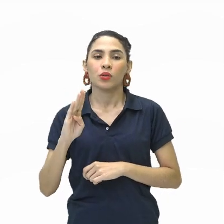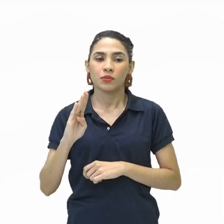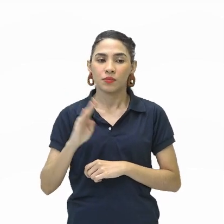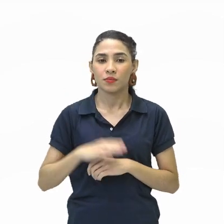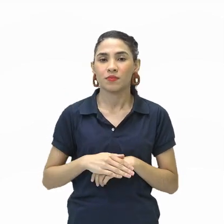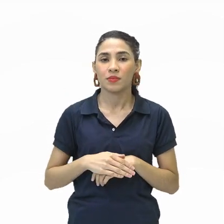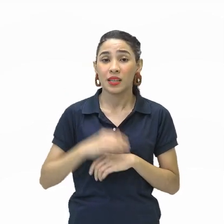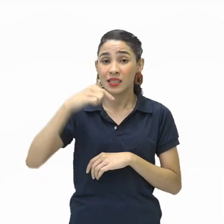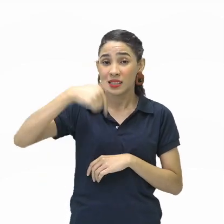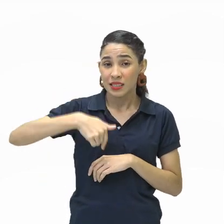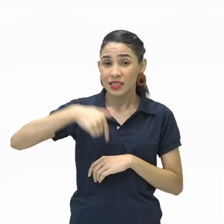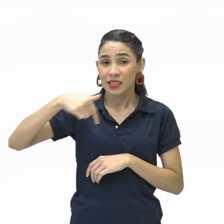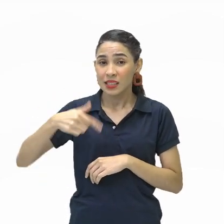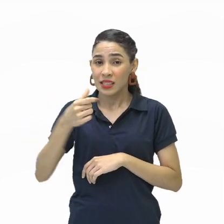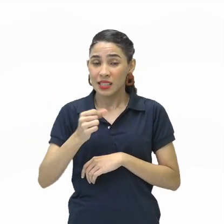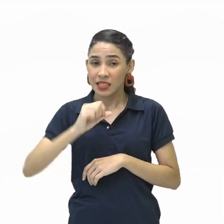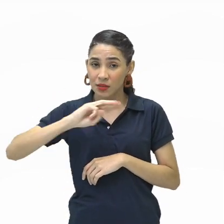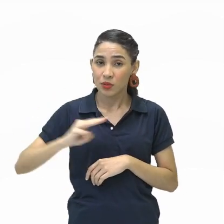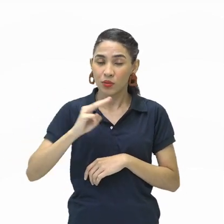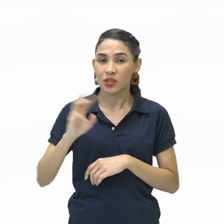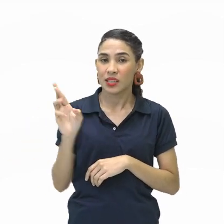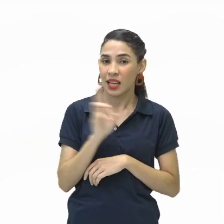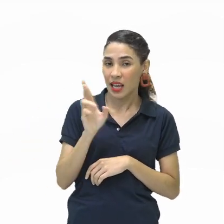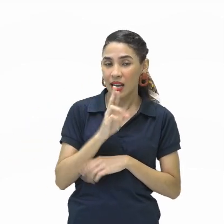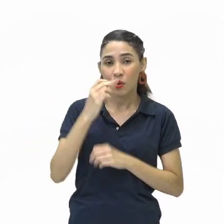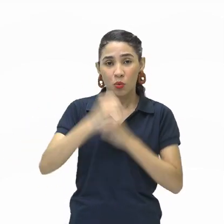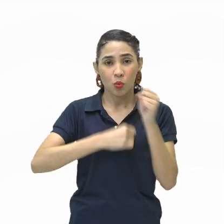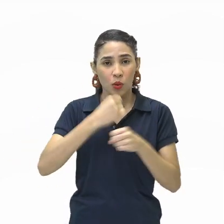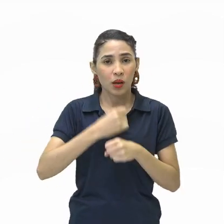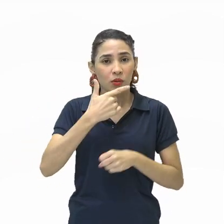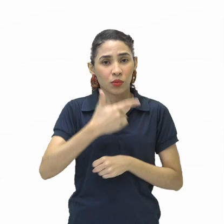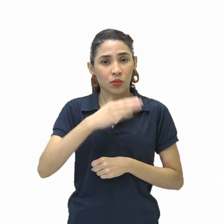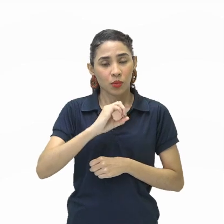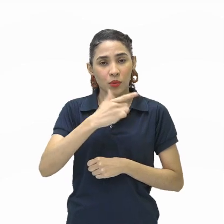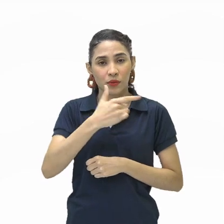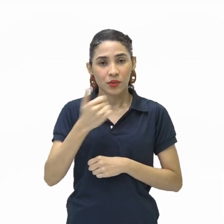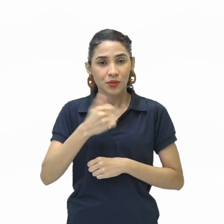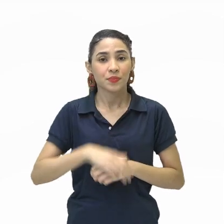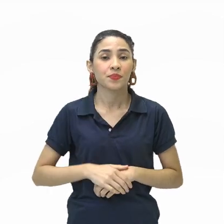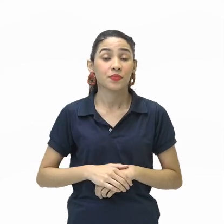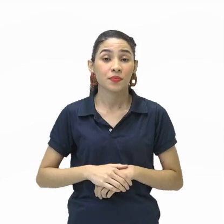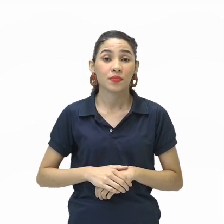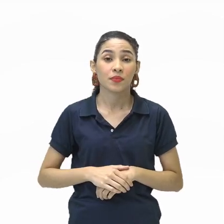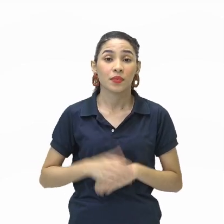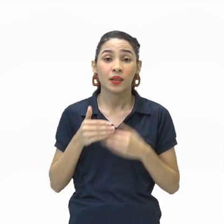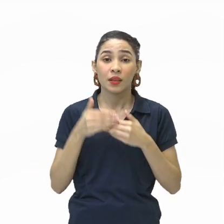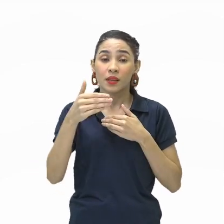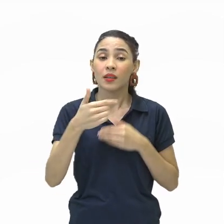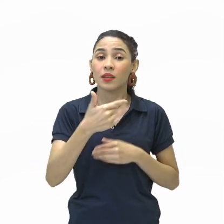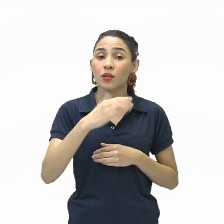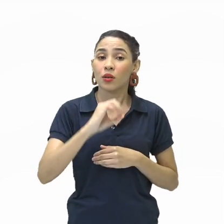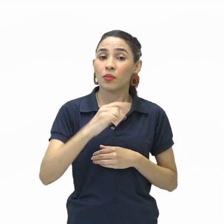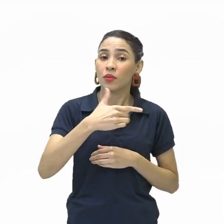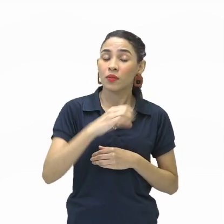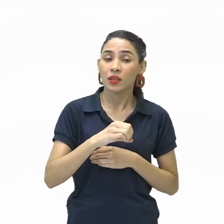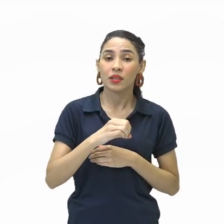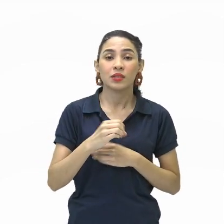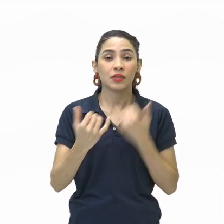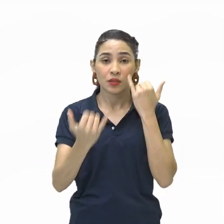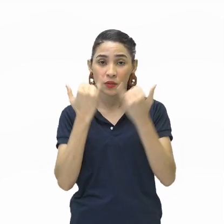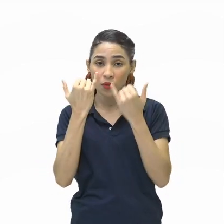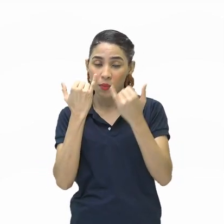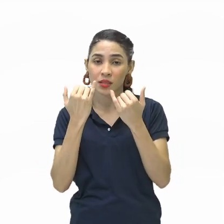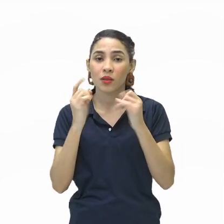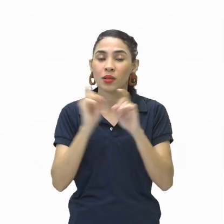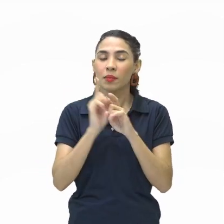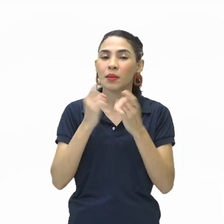de 766 bilhões de reais, no ano de 2021. E em 2020, né, esses dados de